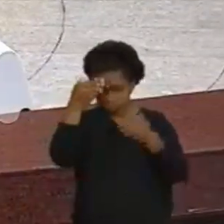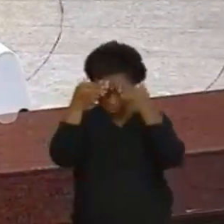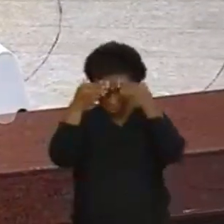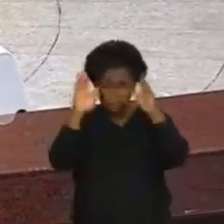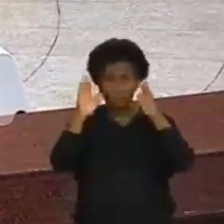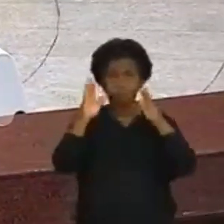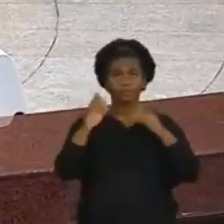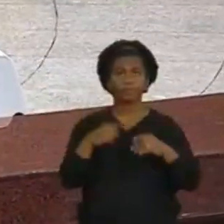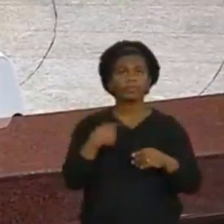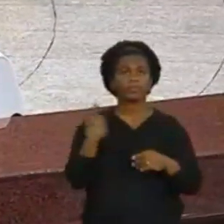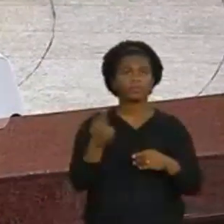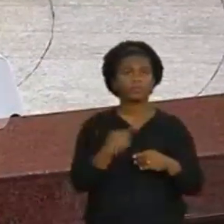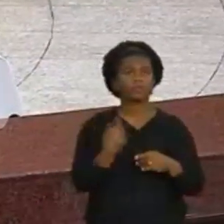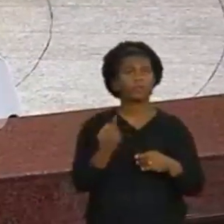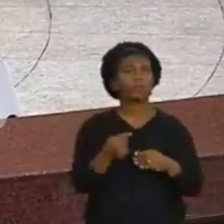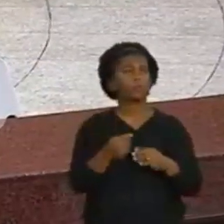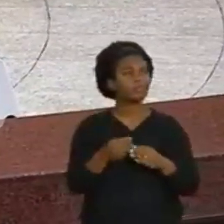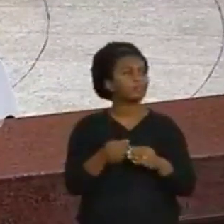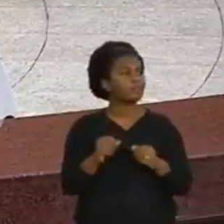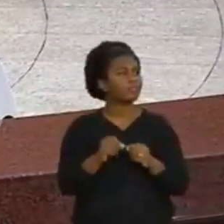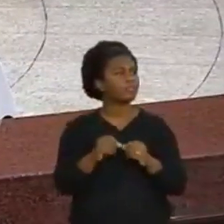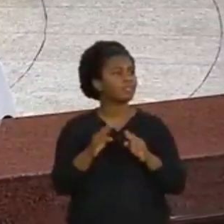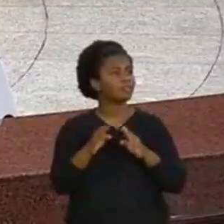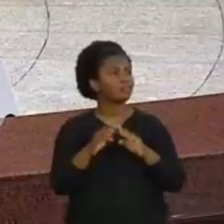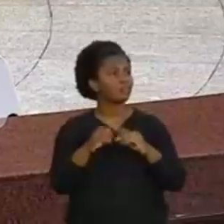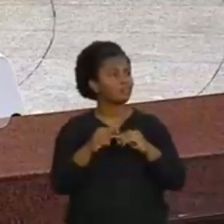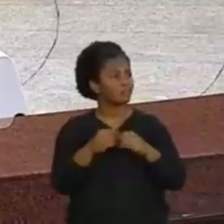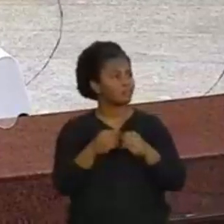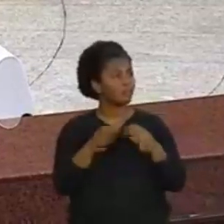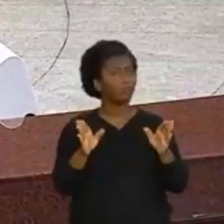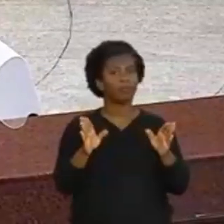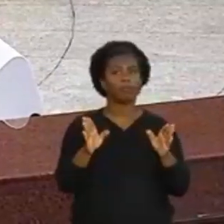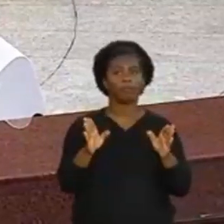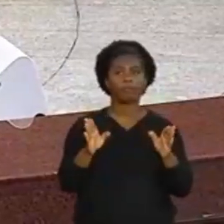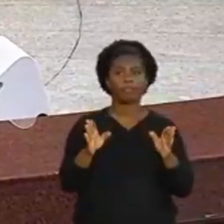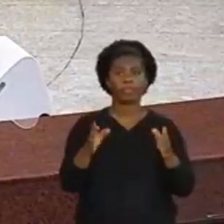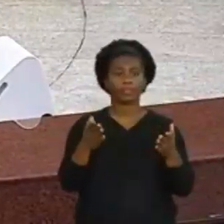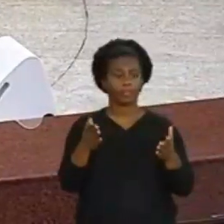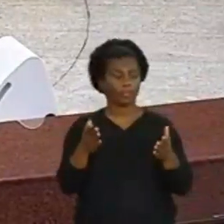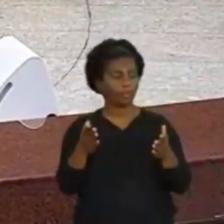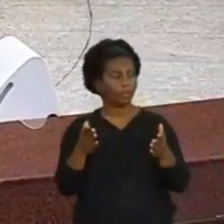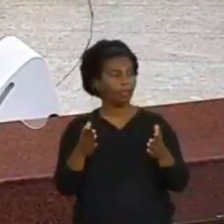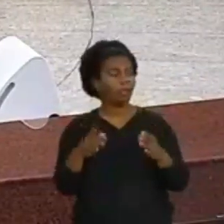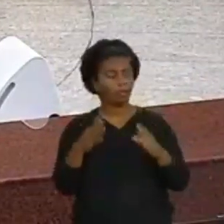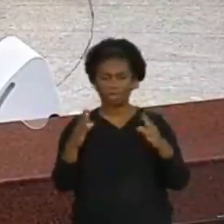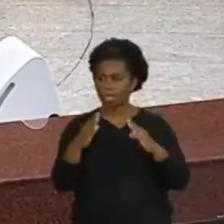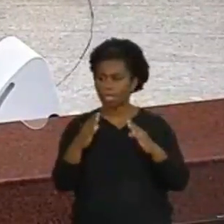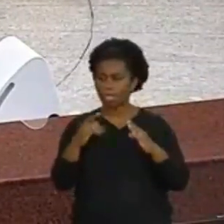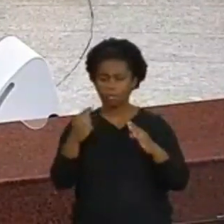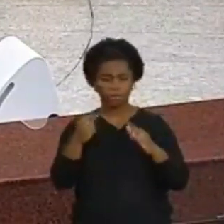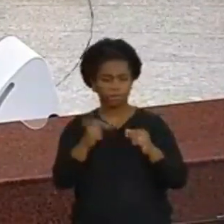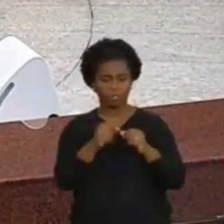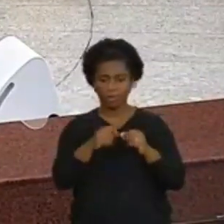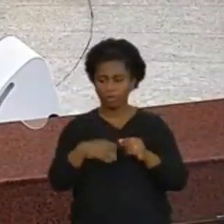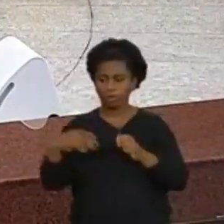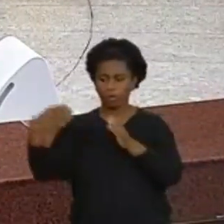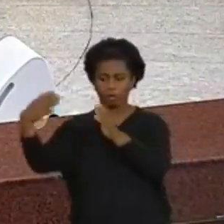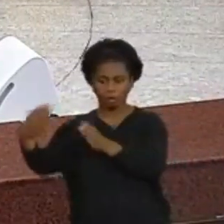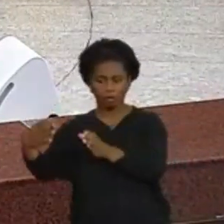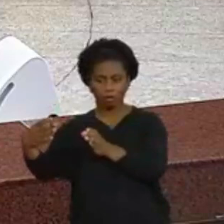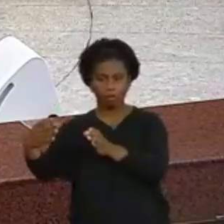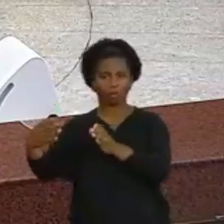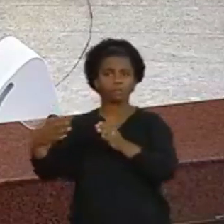nós era muito grande. Hoje nós temos uma nave auxiliar aqui, que cabe 2.000 e poucas pessoas, maior do que a